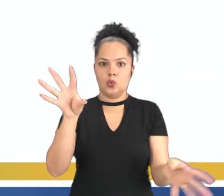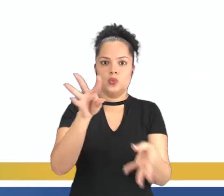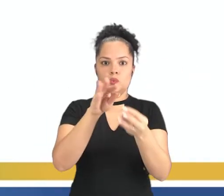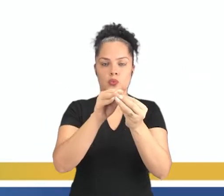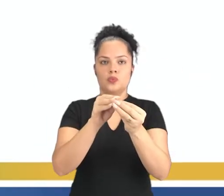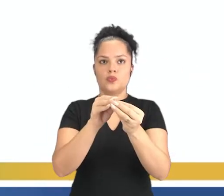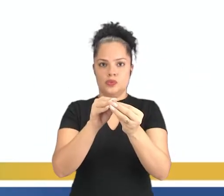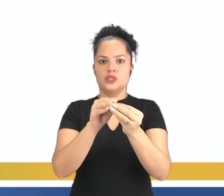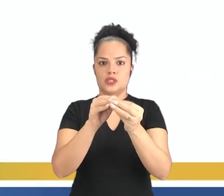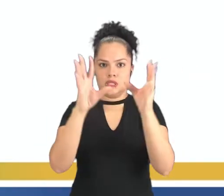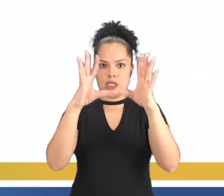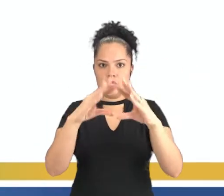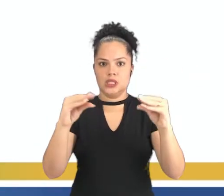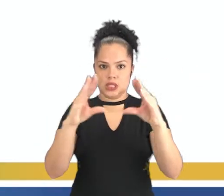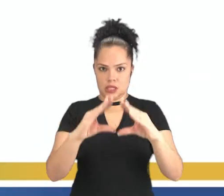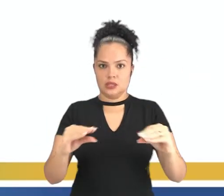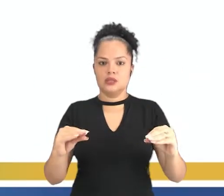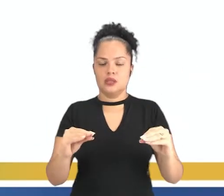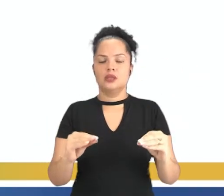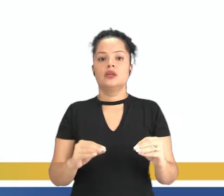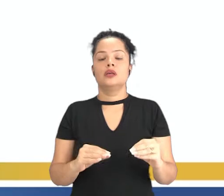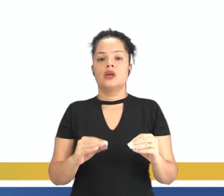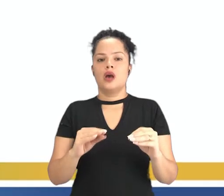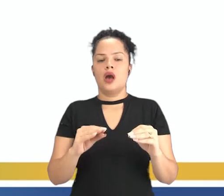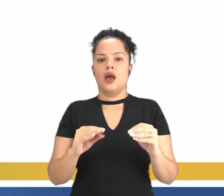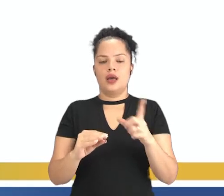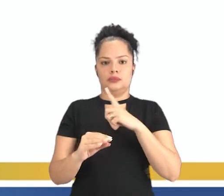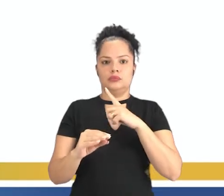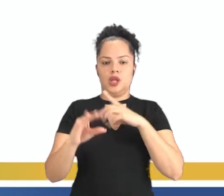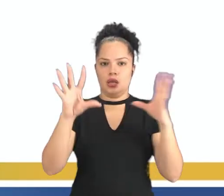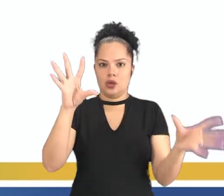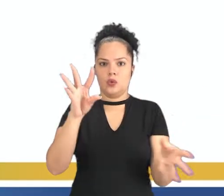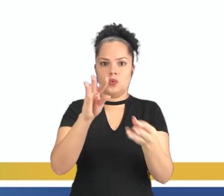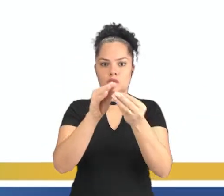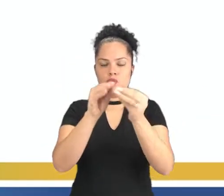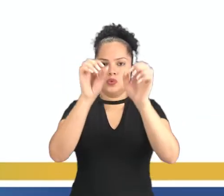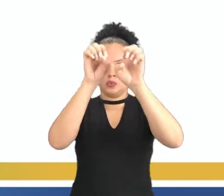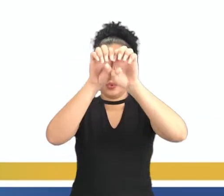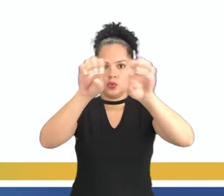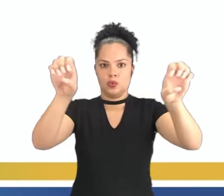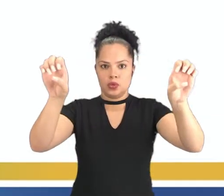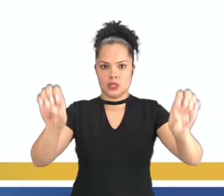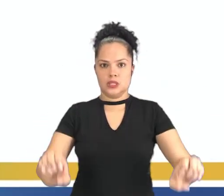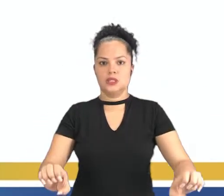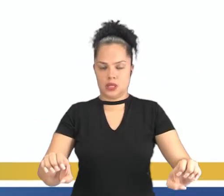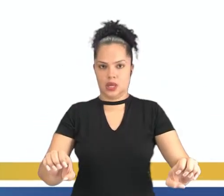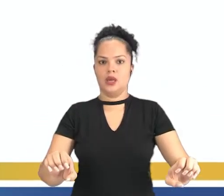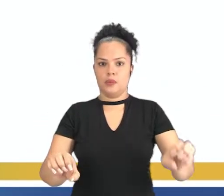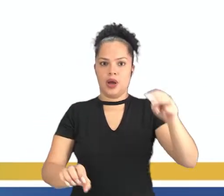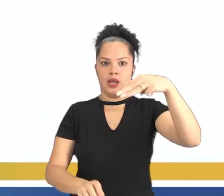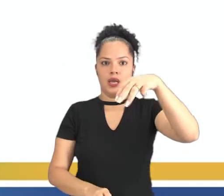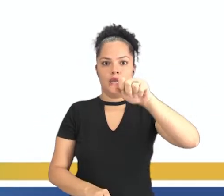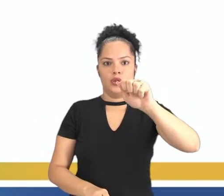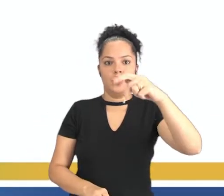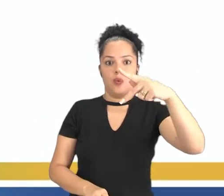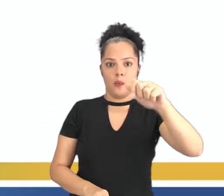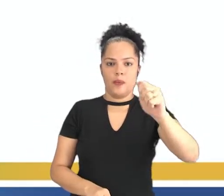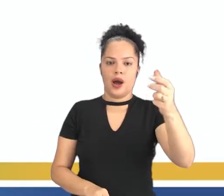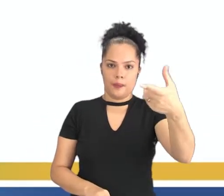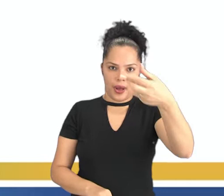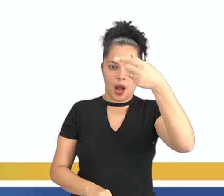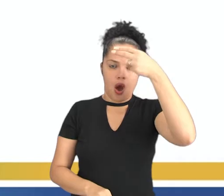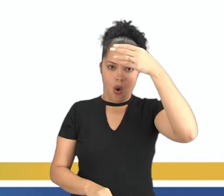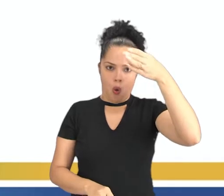estudo. Olha só, gente. Resumo, esquema, mapa conceitual e quadro síntese